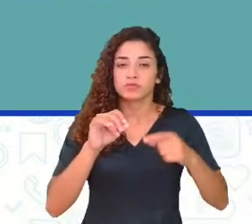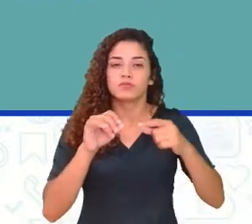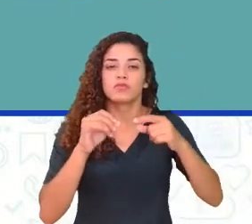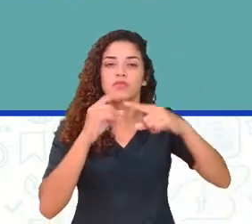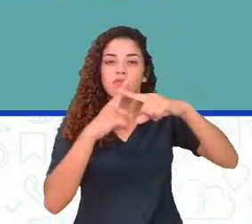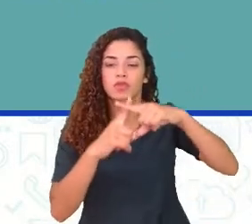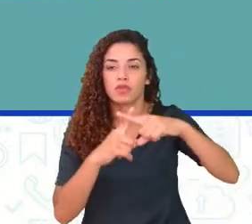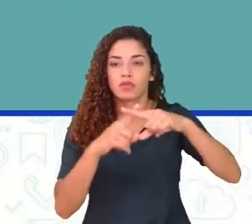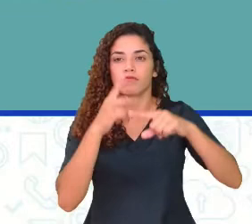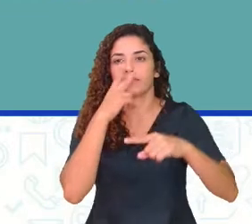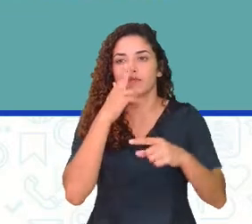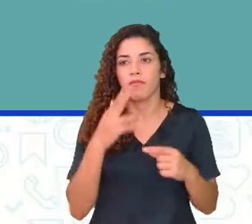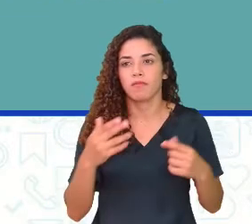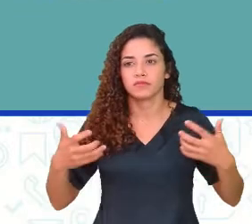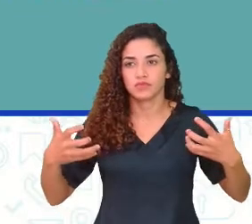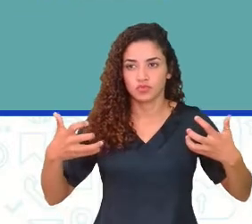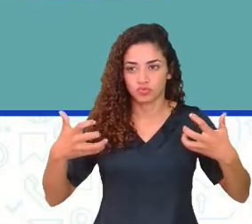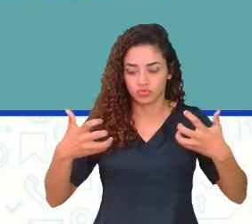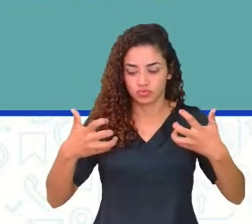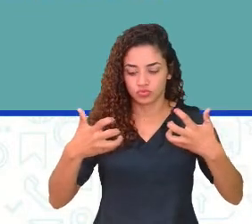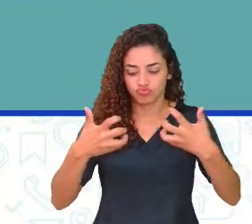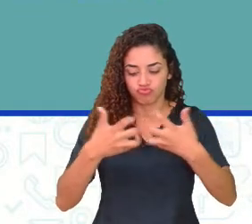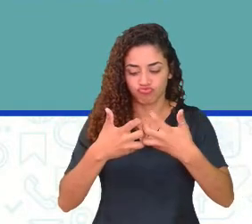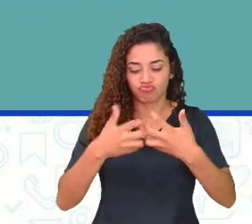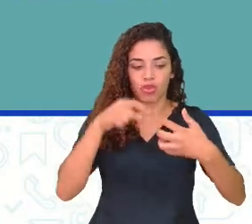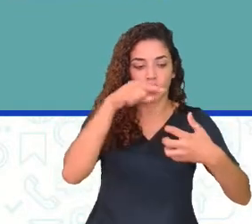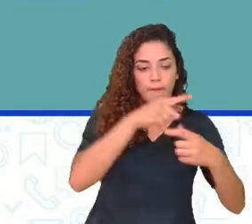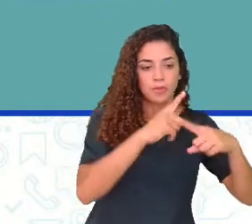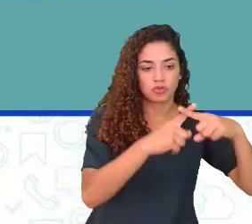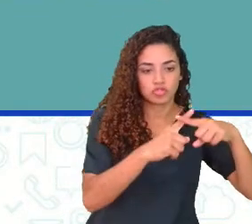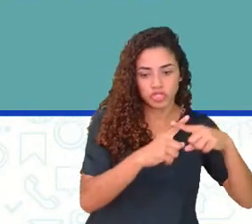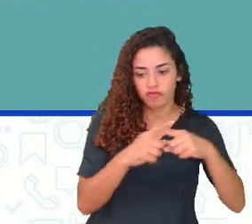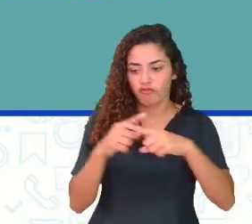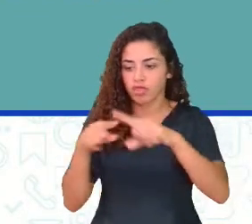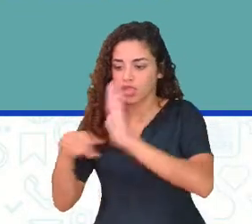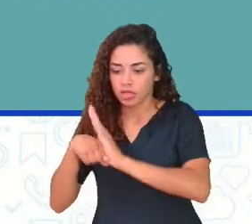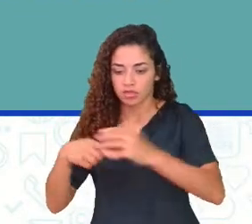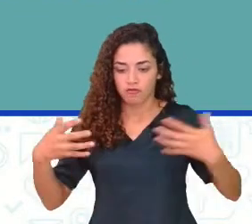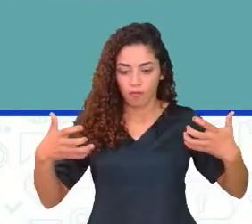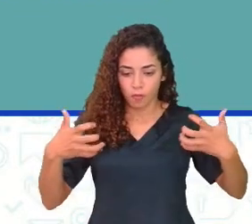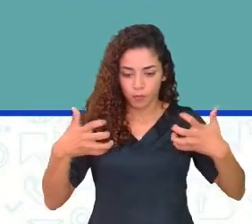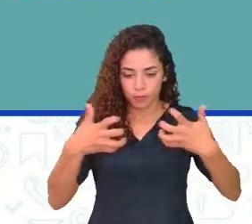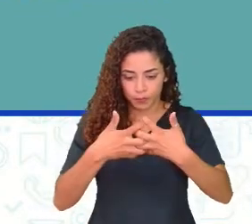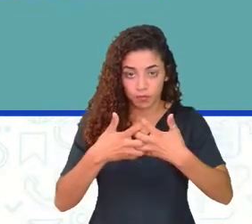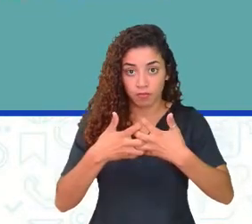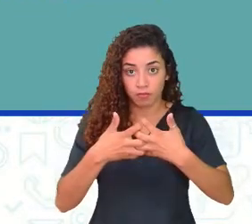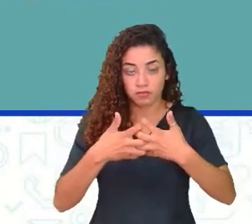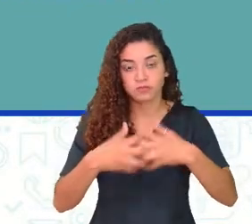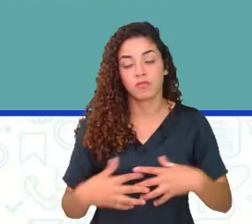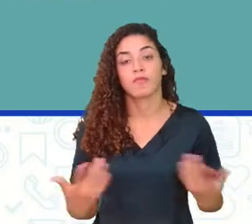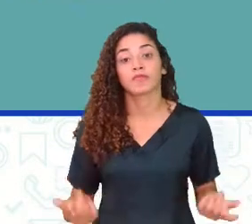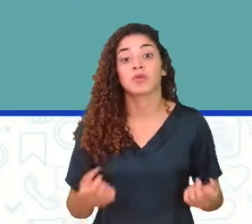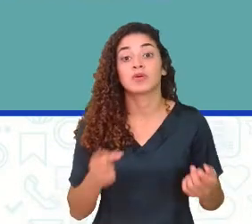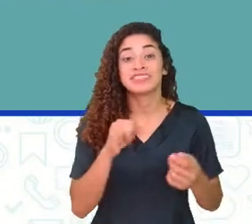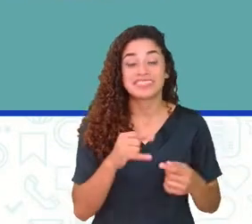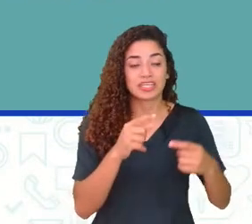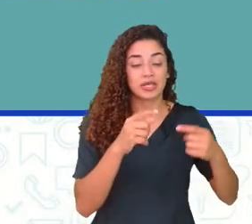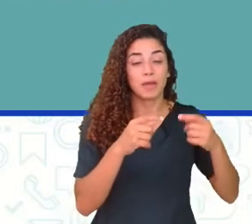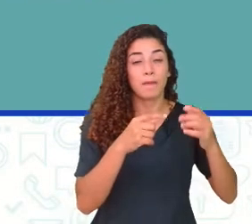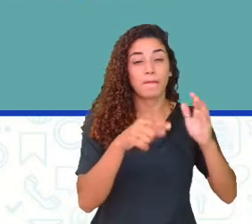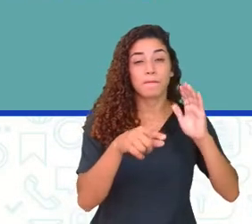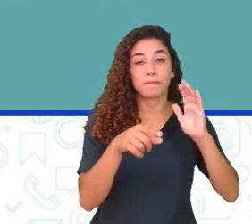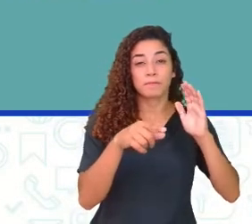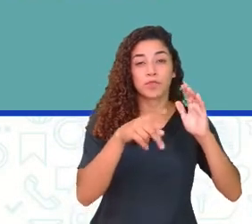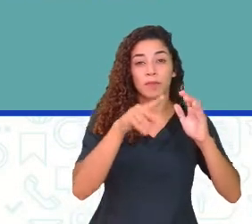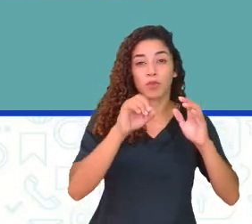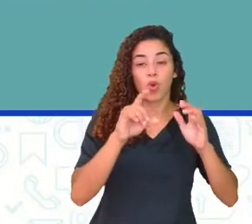eles se atraem com os negativos, né? Polos opostos. E os polos, dos polos negativos,